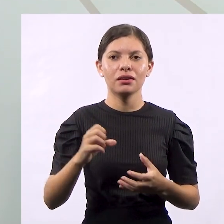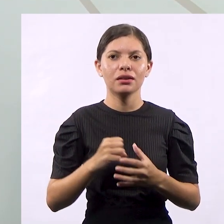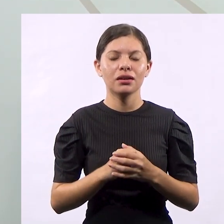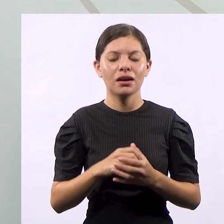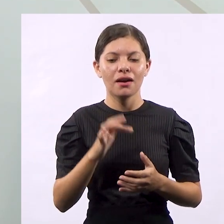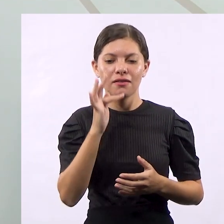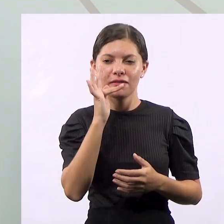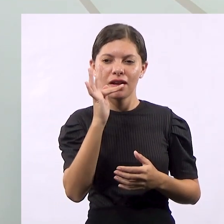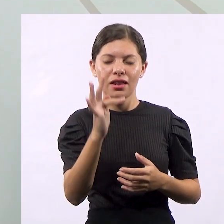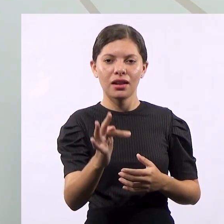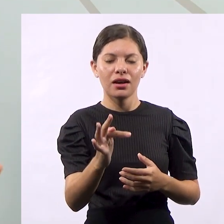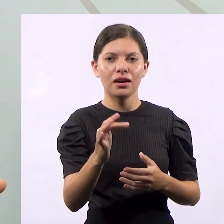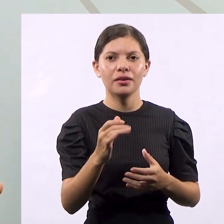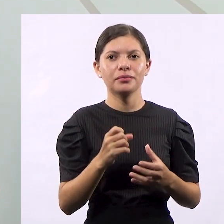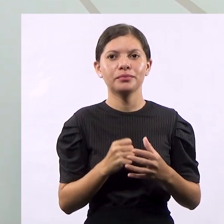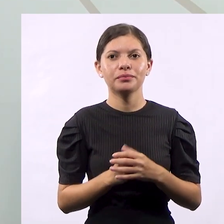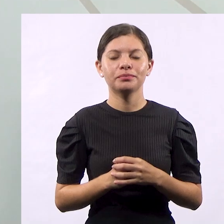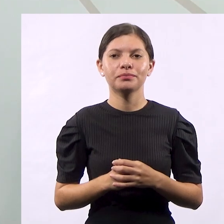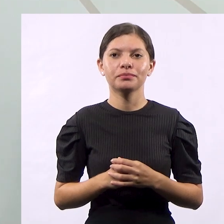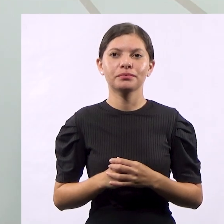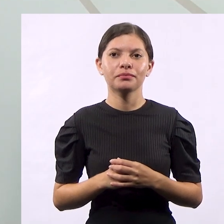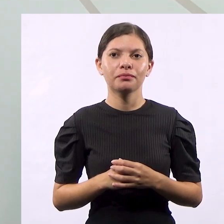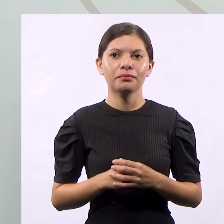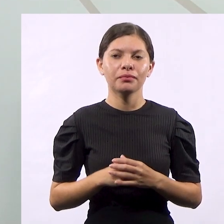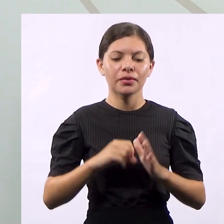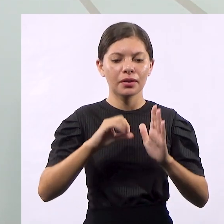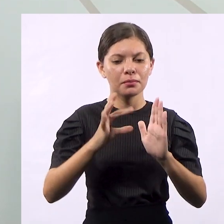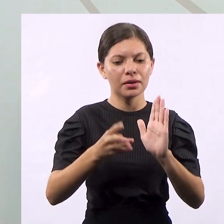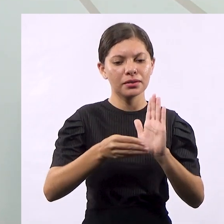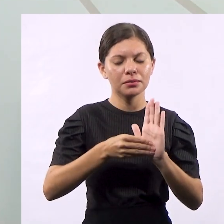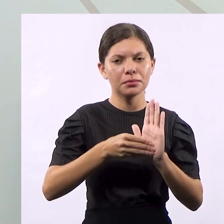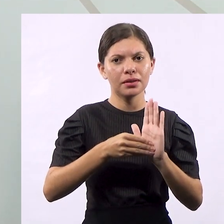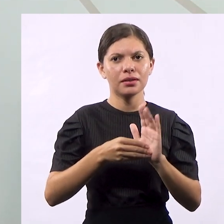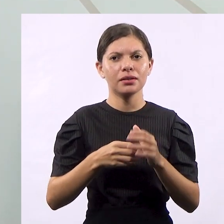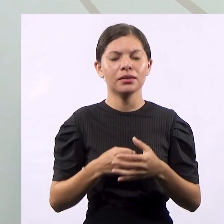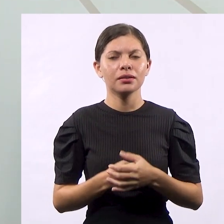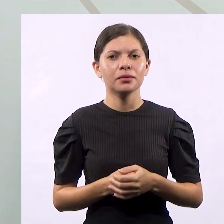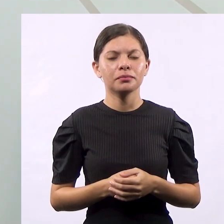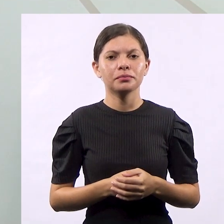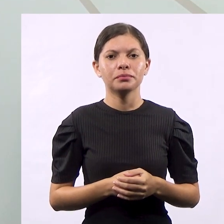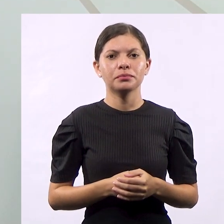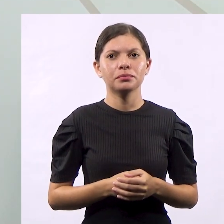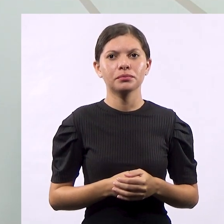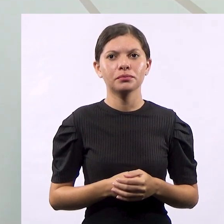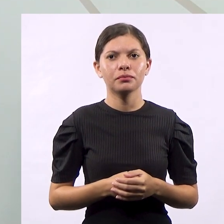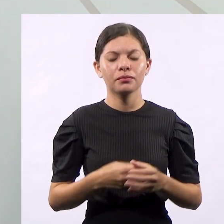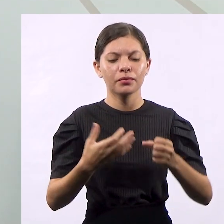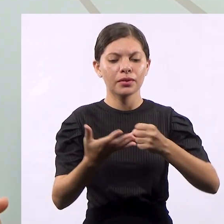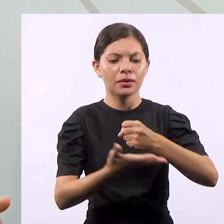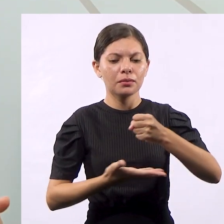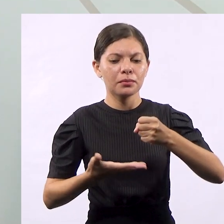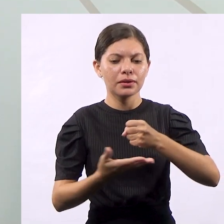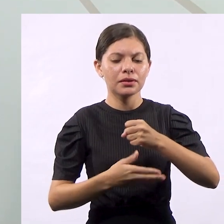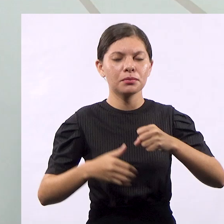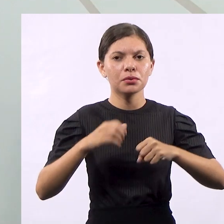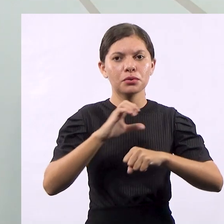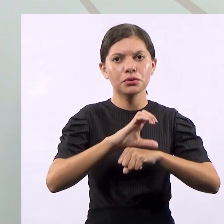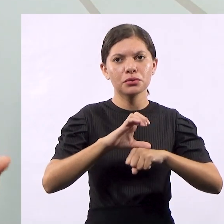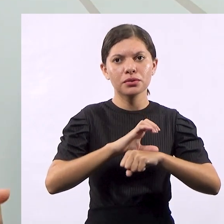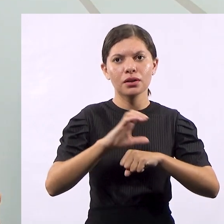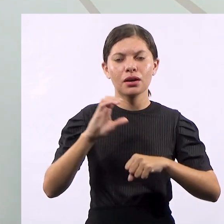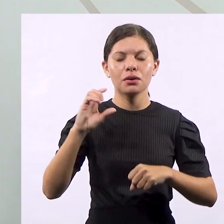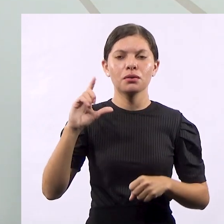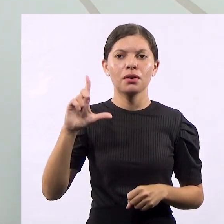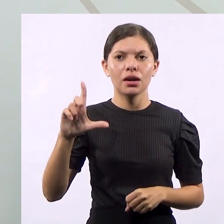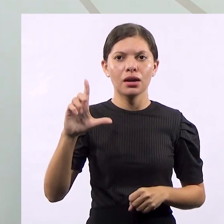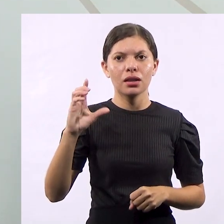se pratique o que se está nos princípios da gestão democrática, né? O princípio constitucional, o